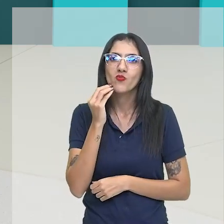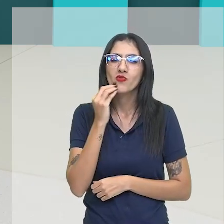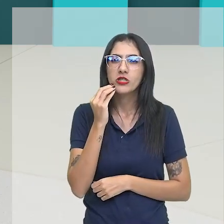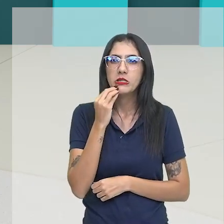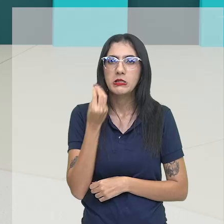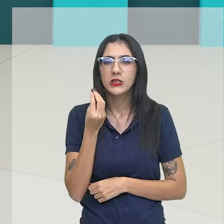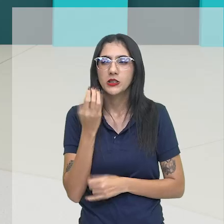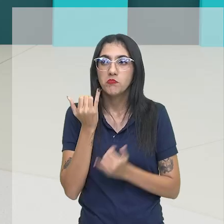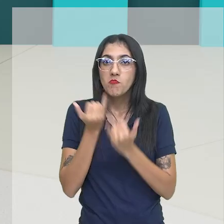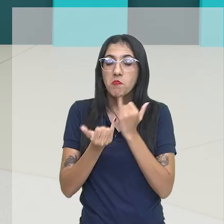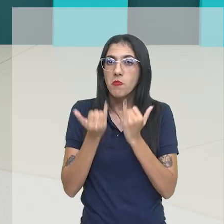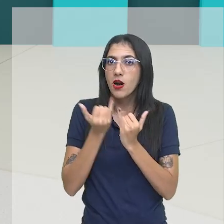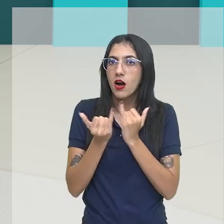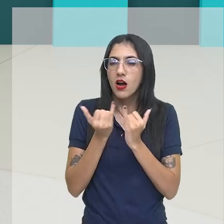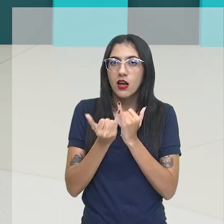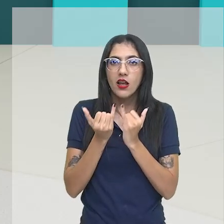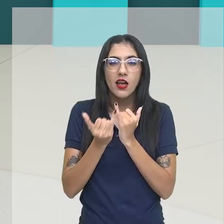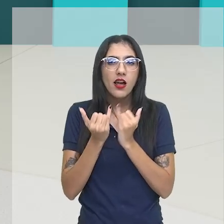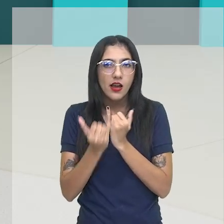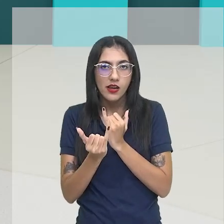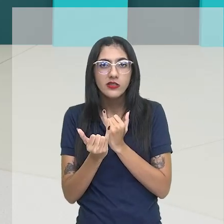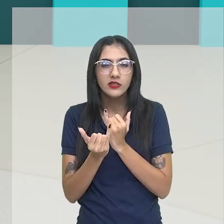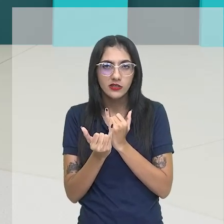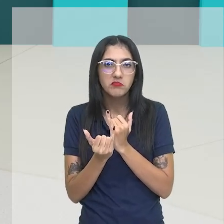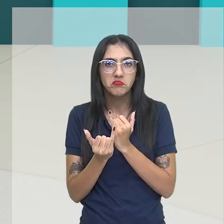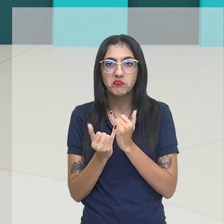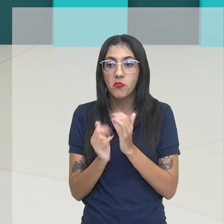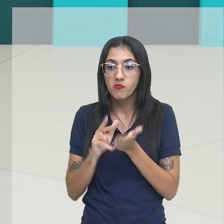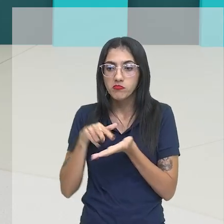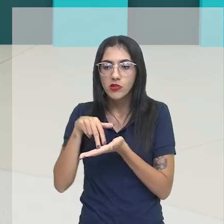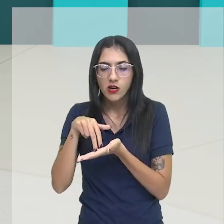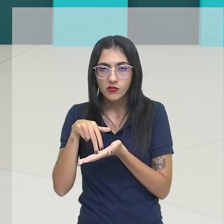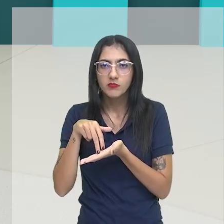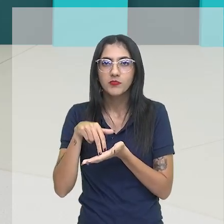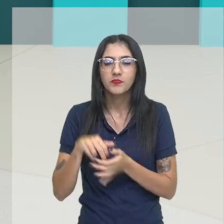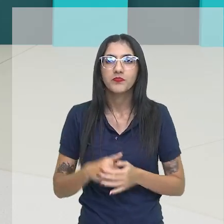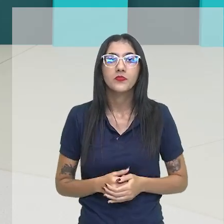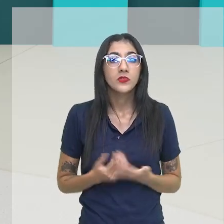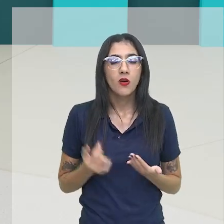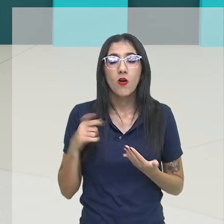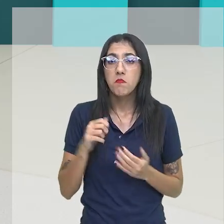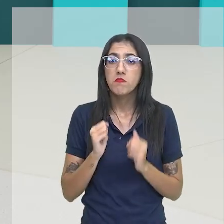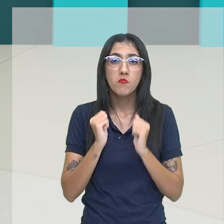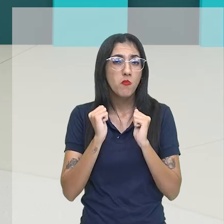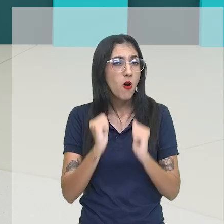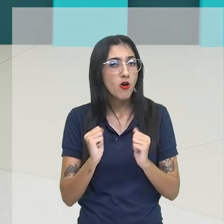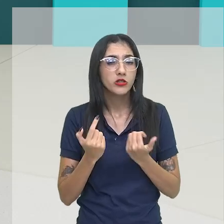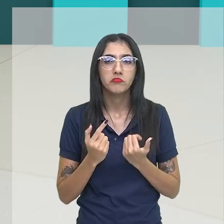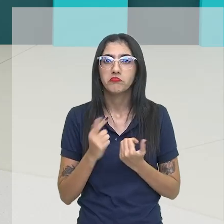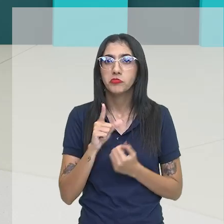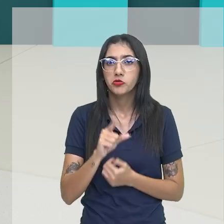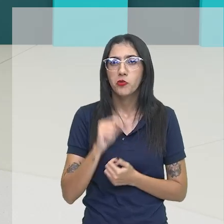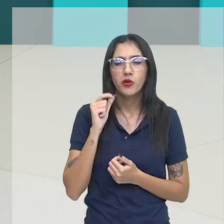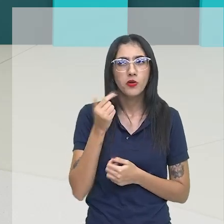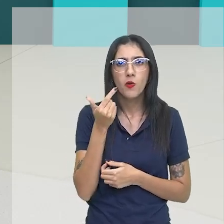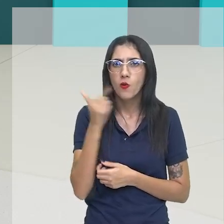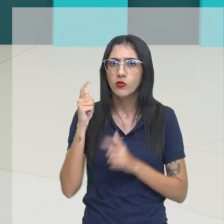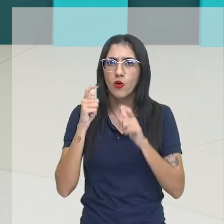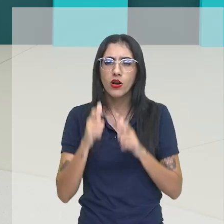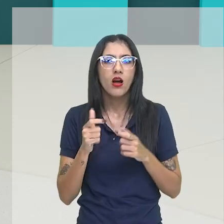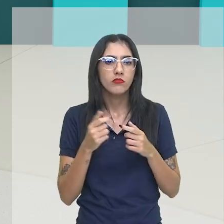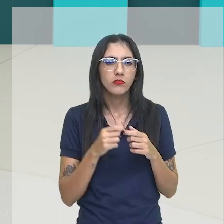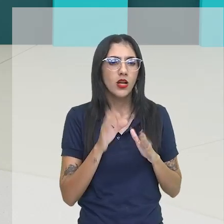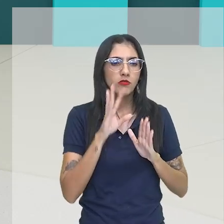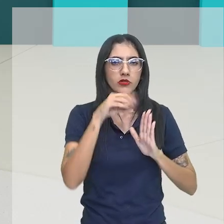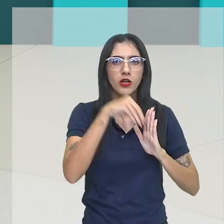naquele ambiente sem de fato estar dentro desse ambiente. Então ela pode, por exemplo, estar inserida dentro de um